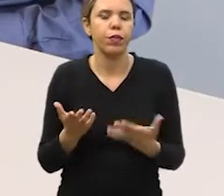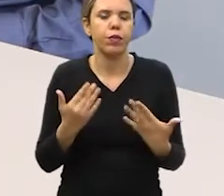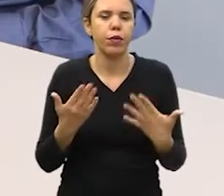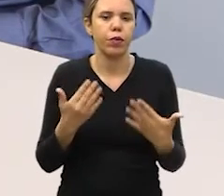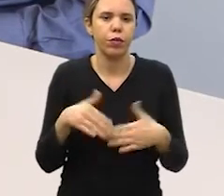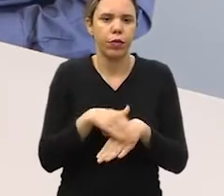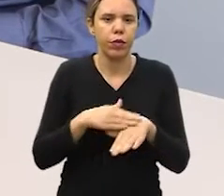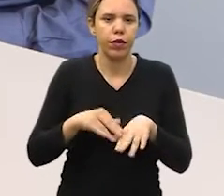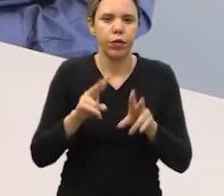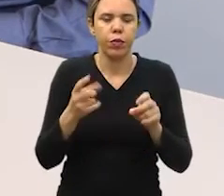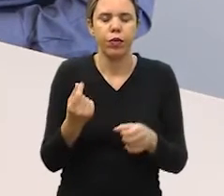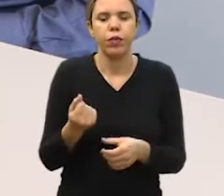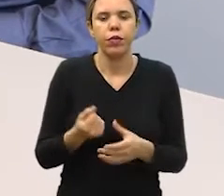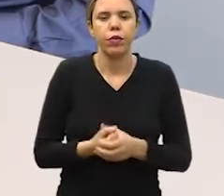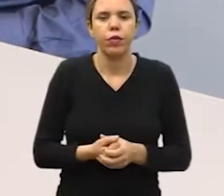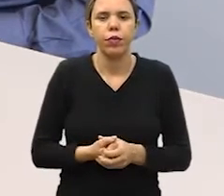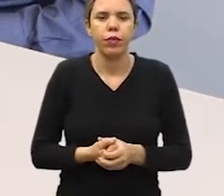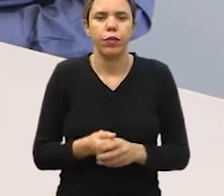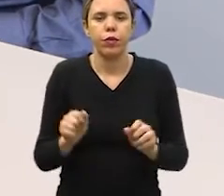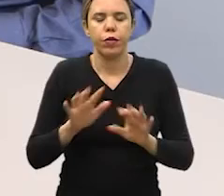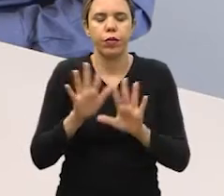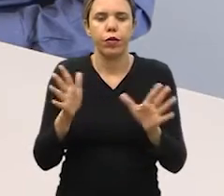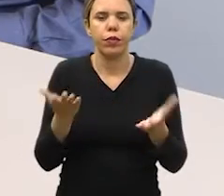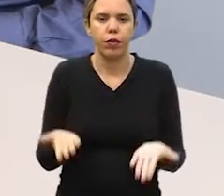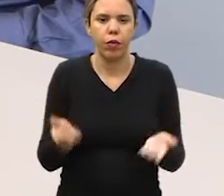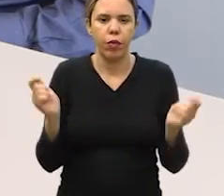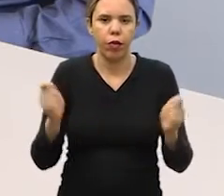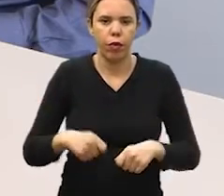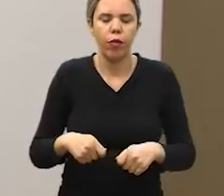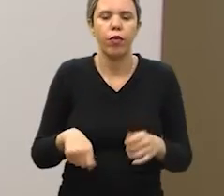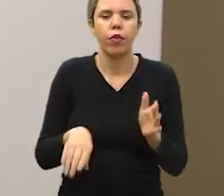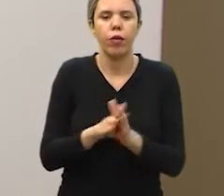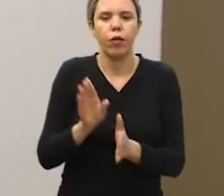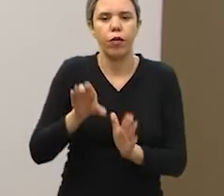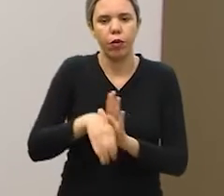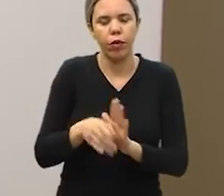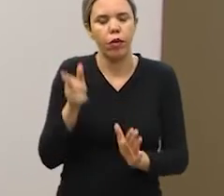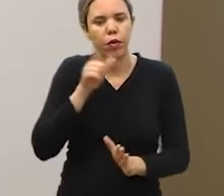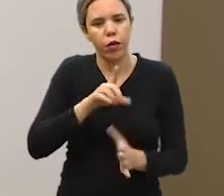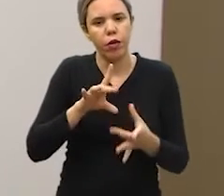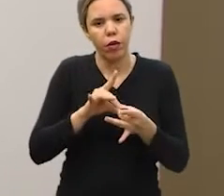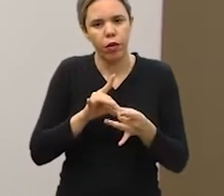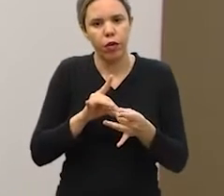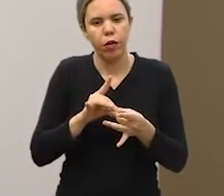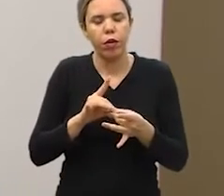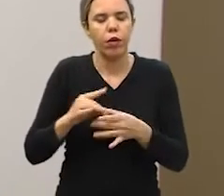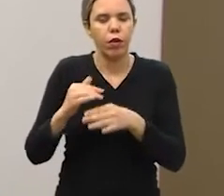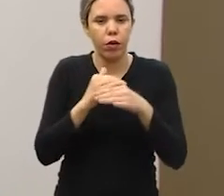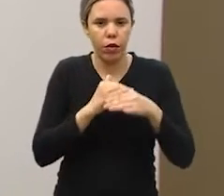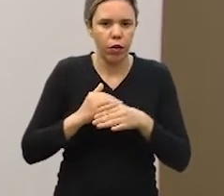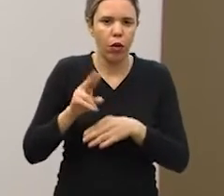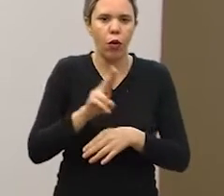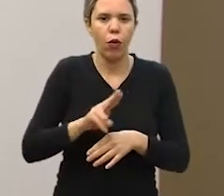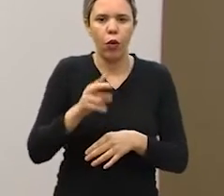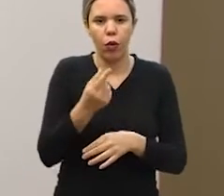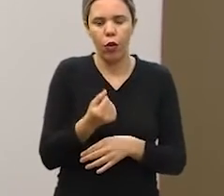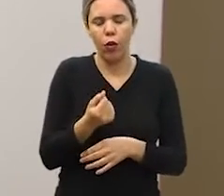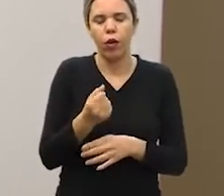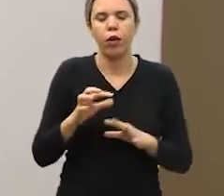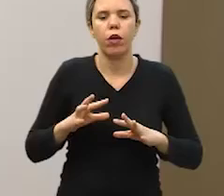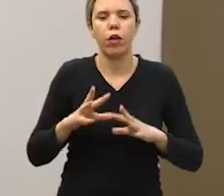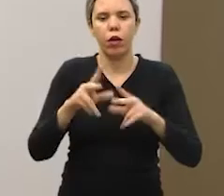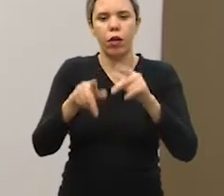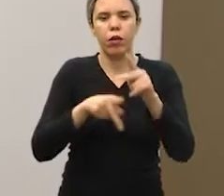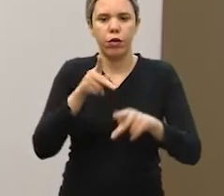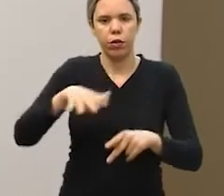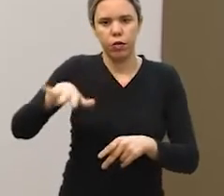sentam e conversam sobre dinheiro de forma clara, é possível chegar num consenso da forma de se utilizar esse dinheiro para que